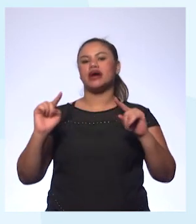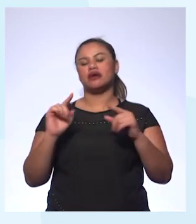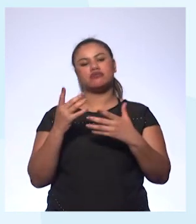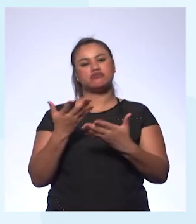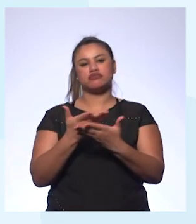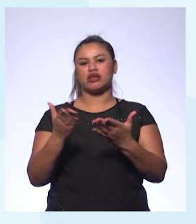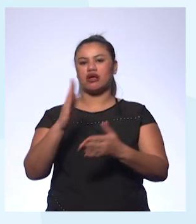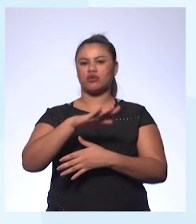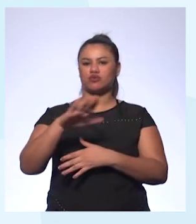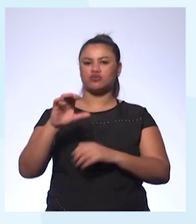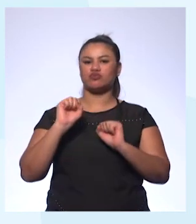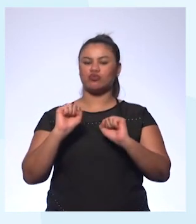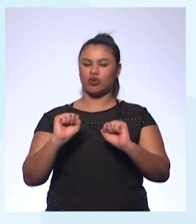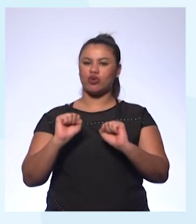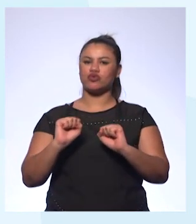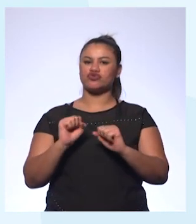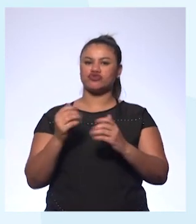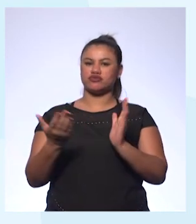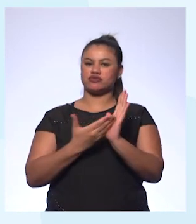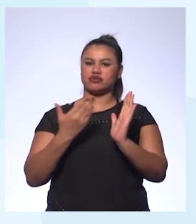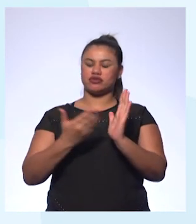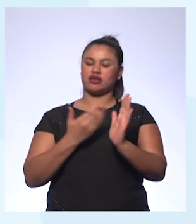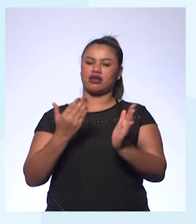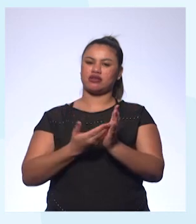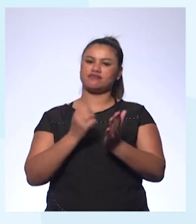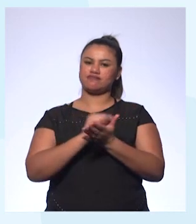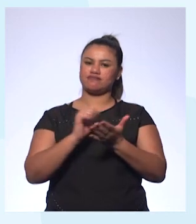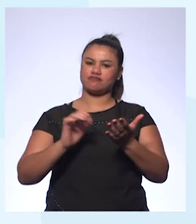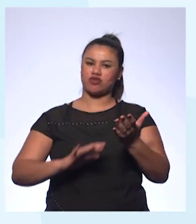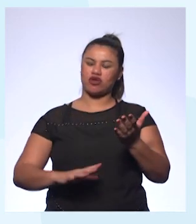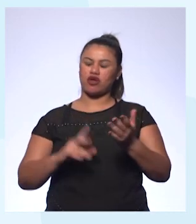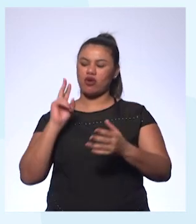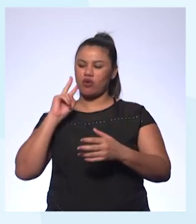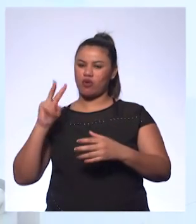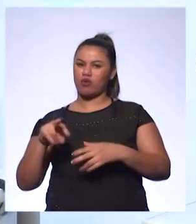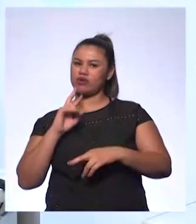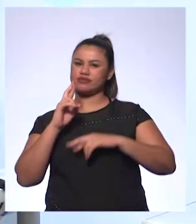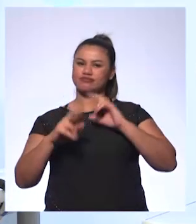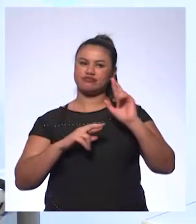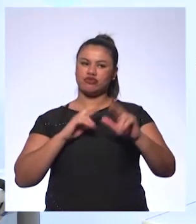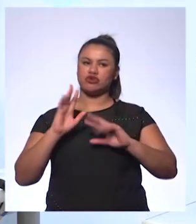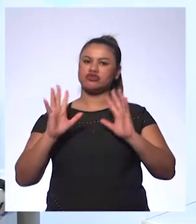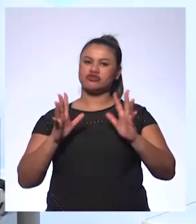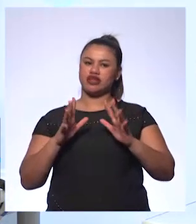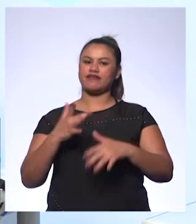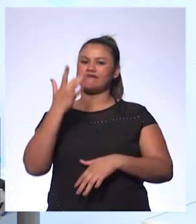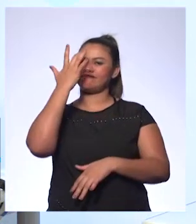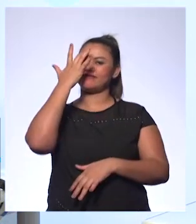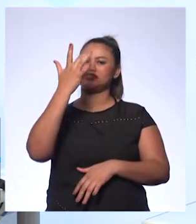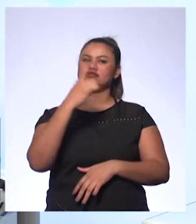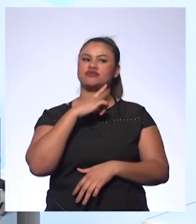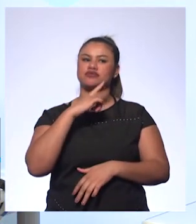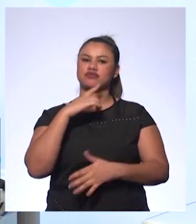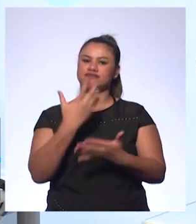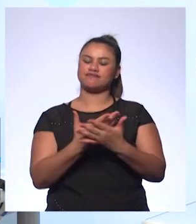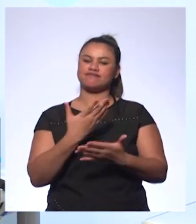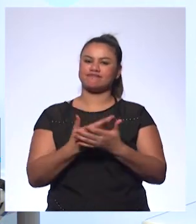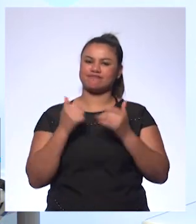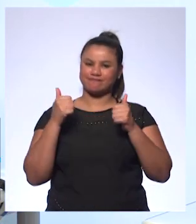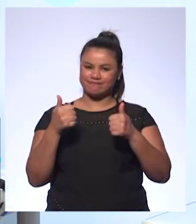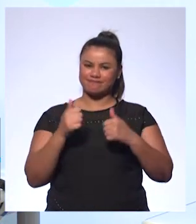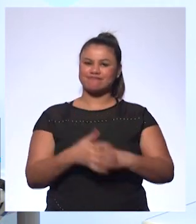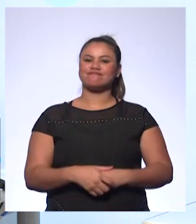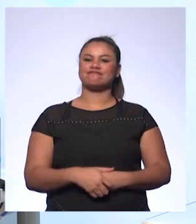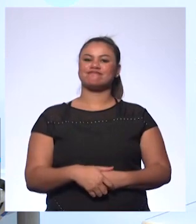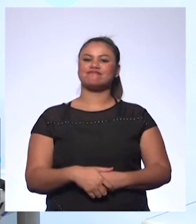pegar ou você aluno pode pegar faz um caderno exercício Depois você olha a resposta Já tá com respostas então fica mais fácil para você estudar em